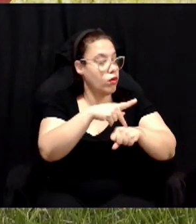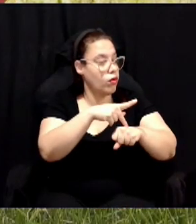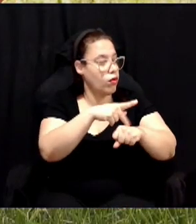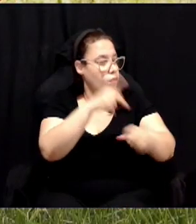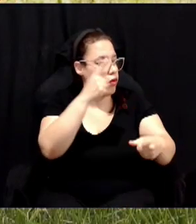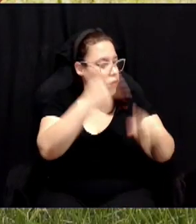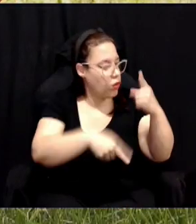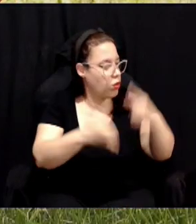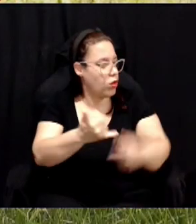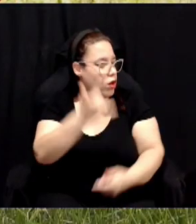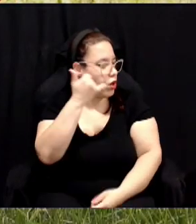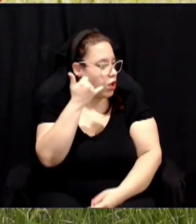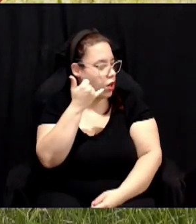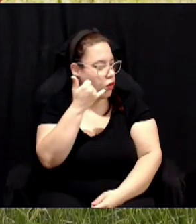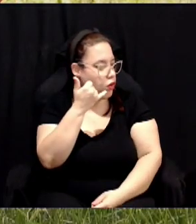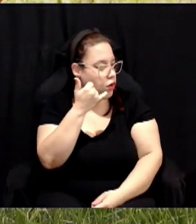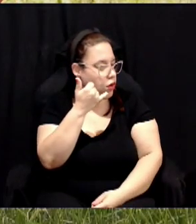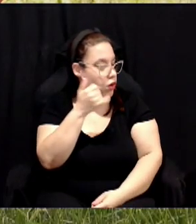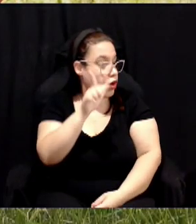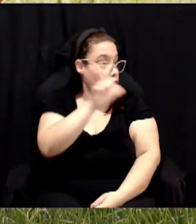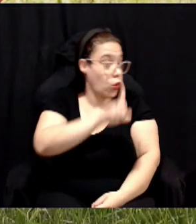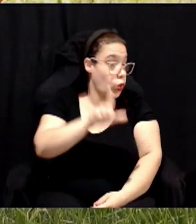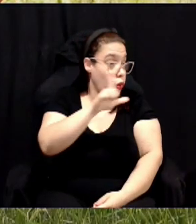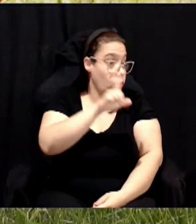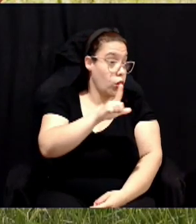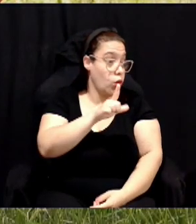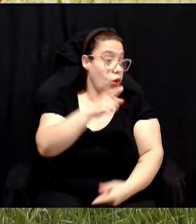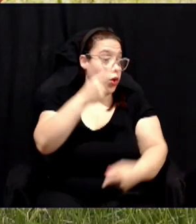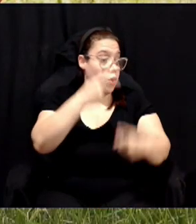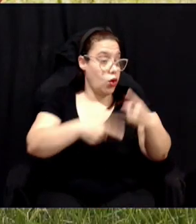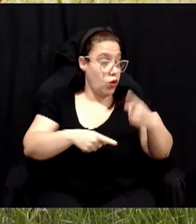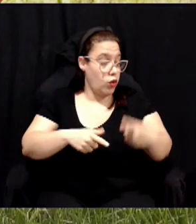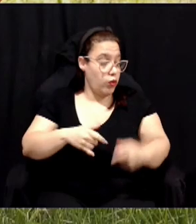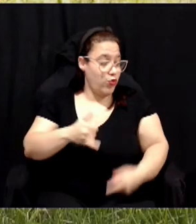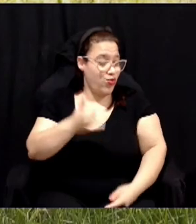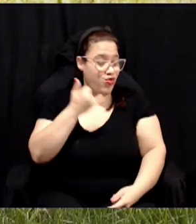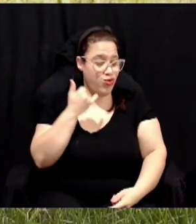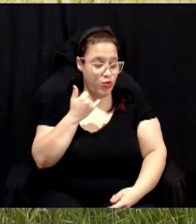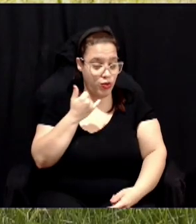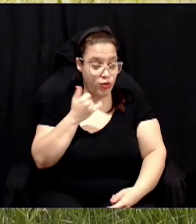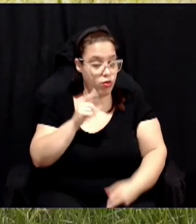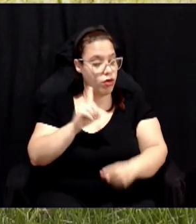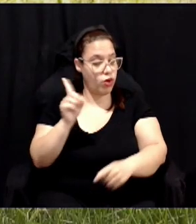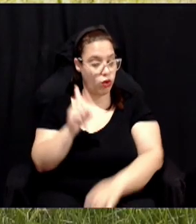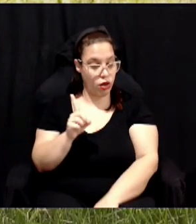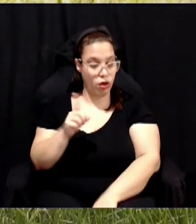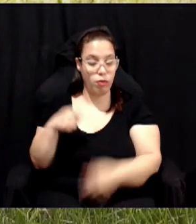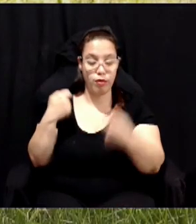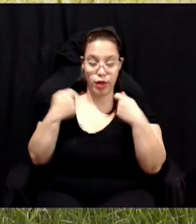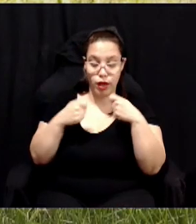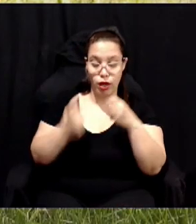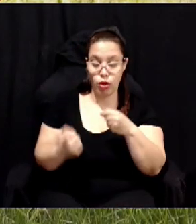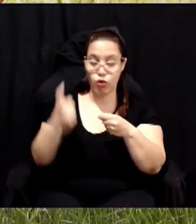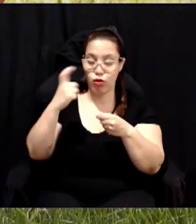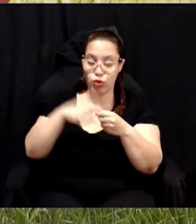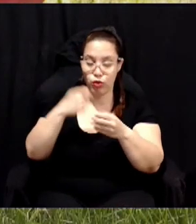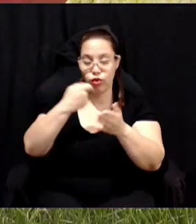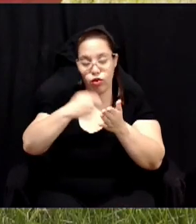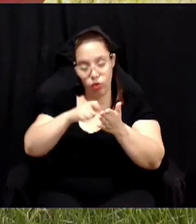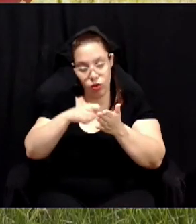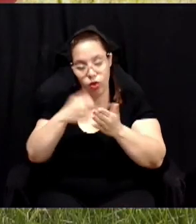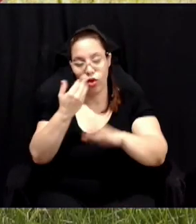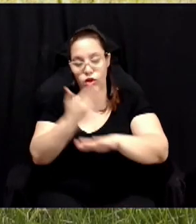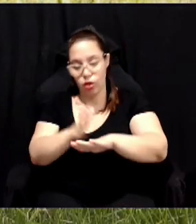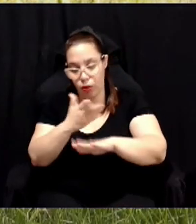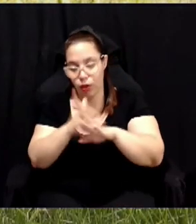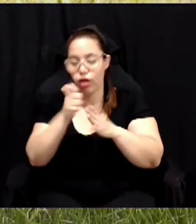celular, porque obviamente as pessoas estão falando da proibição do celular apenas como distração, mas não é, que também precisa voltar a escrever até a prática da escrita,